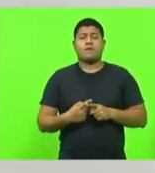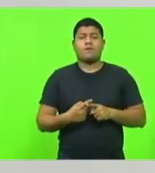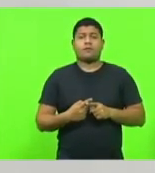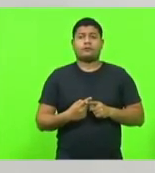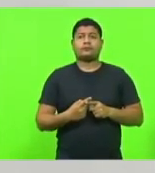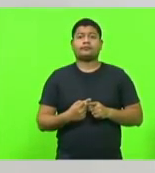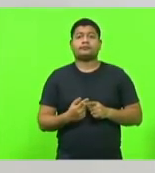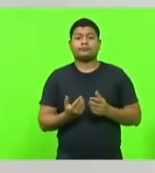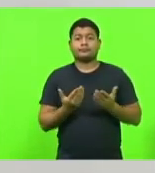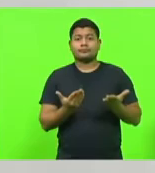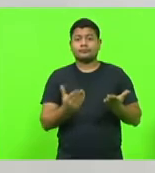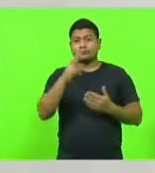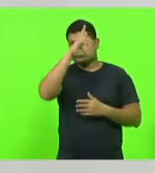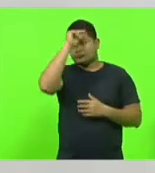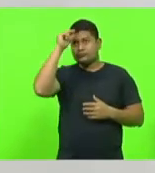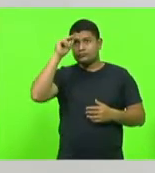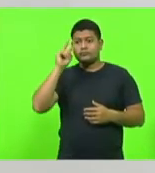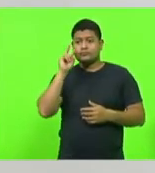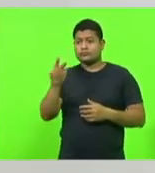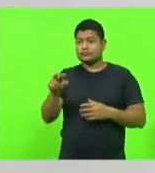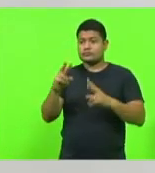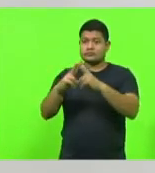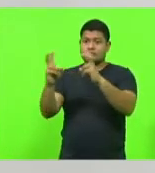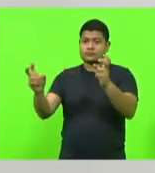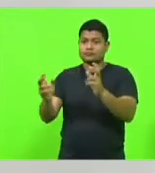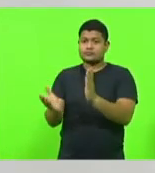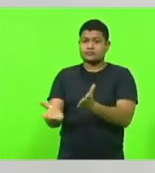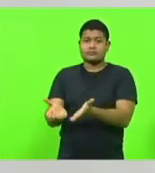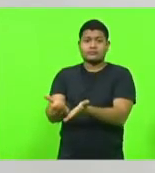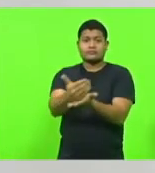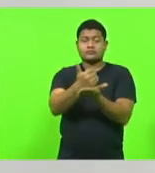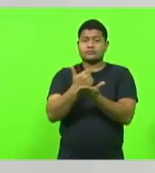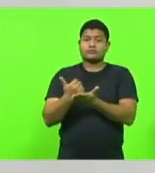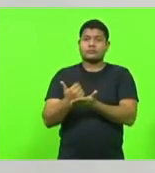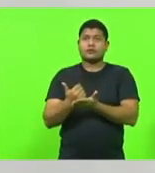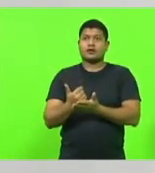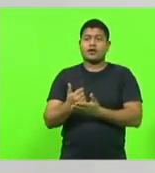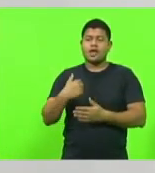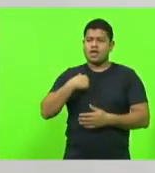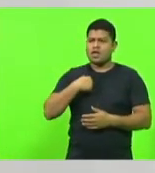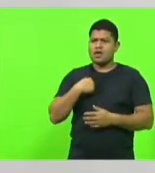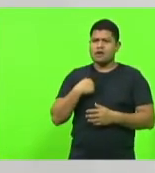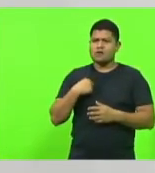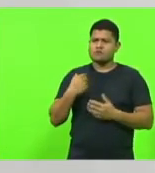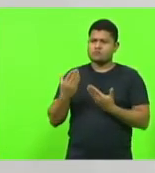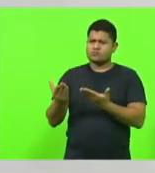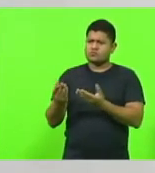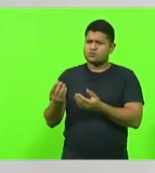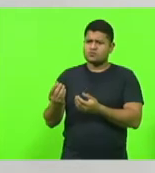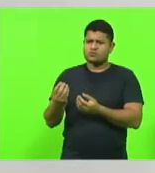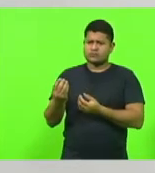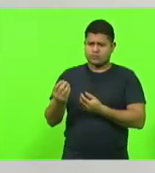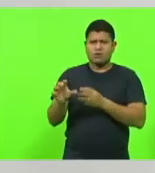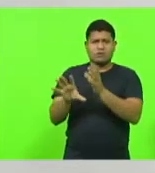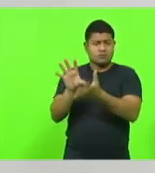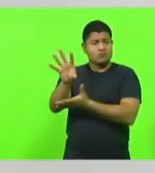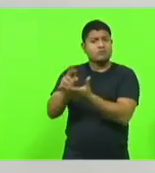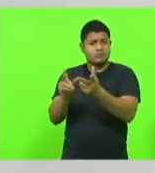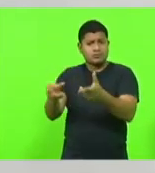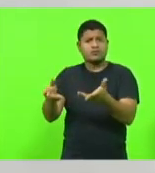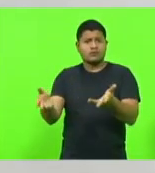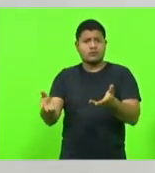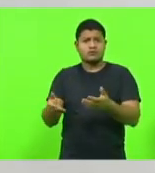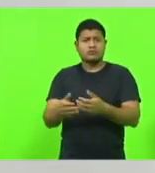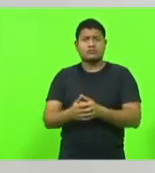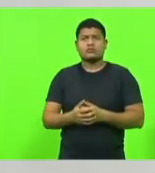um prefeito vai olhar Florianópolis arrecadando com os aplicativos e ele não vai querer fazer o mesmo, não é verdade? Por que que